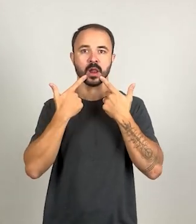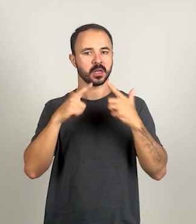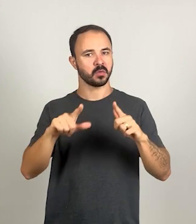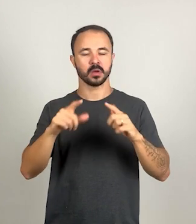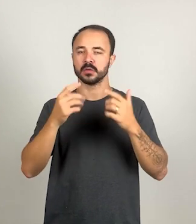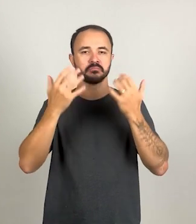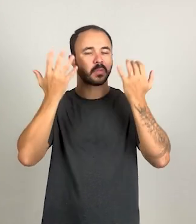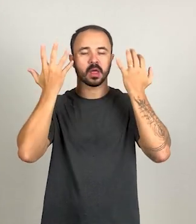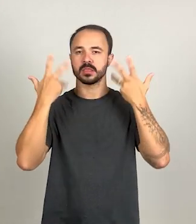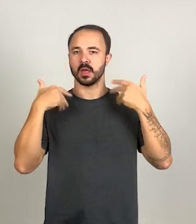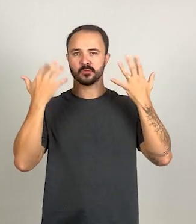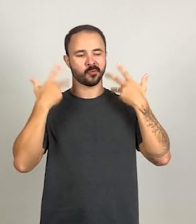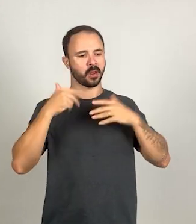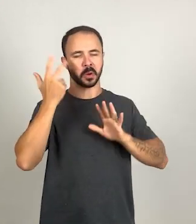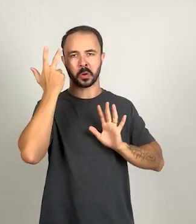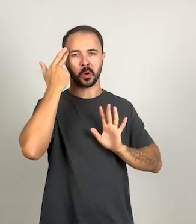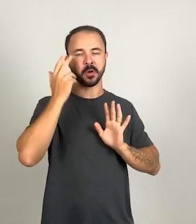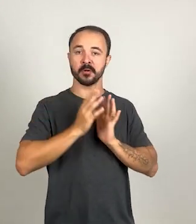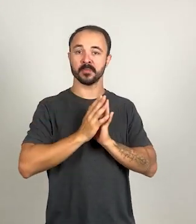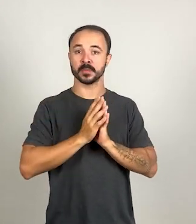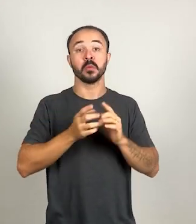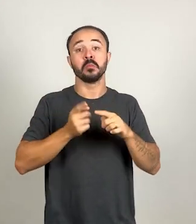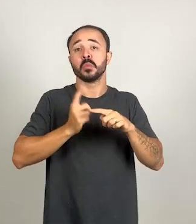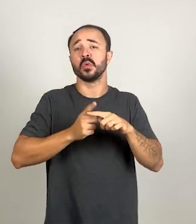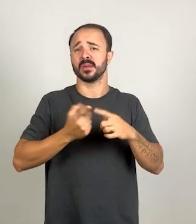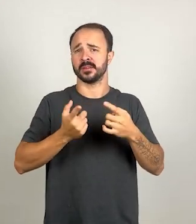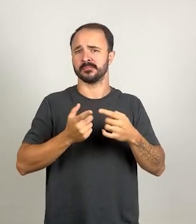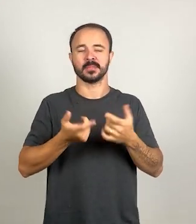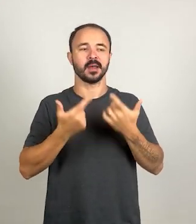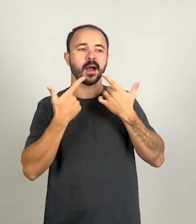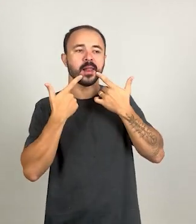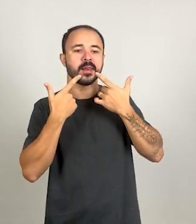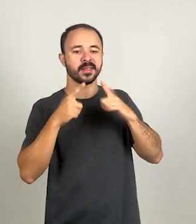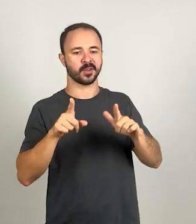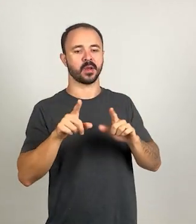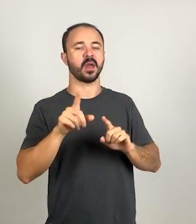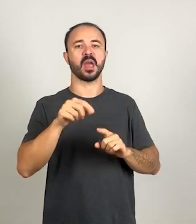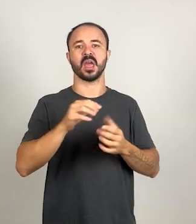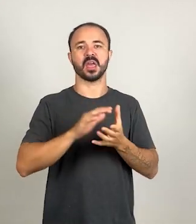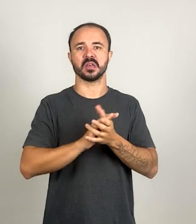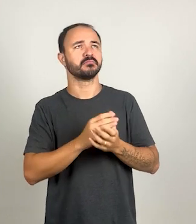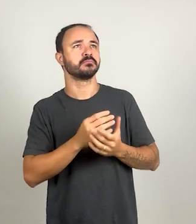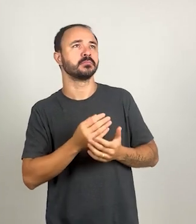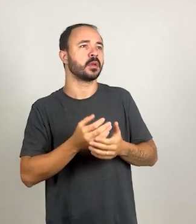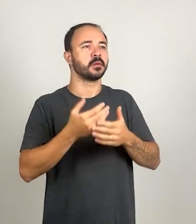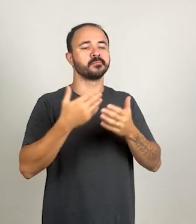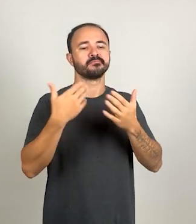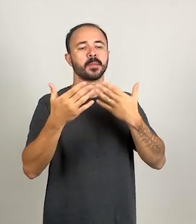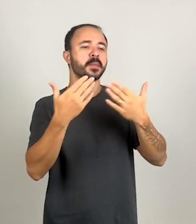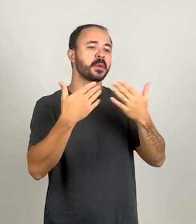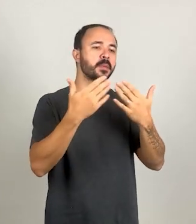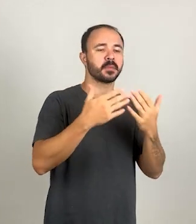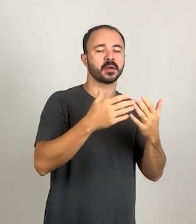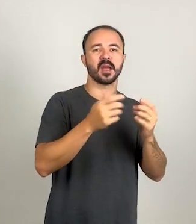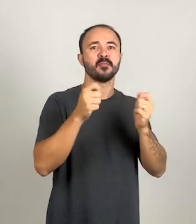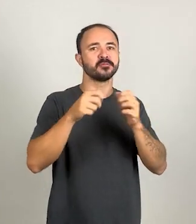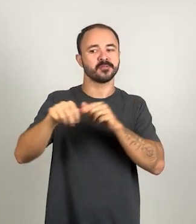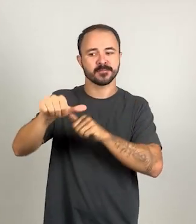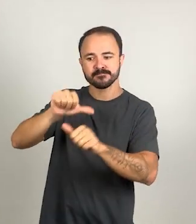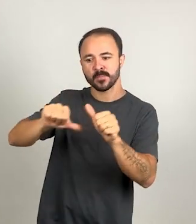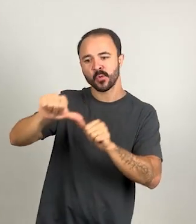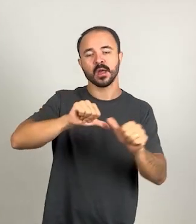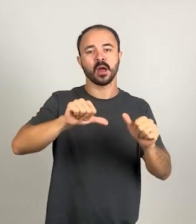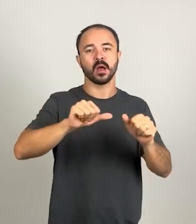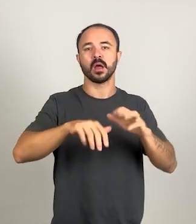natural e existe porque as línguas possuem a característica de serem dinâmicas e sensíveis a fatores como a região